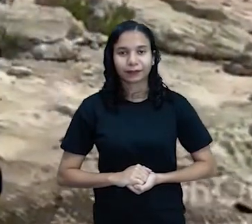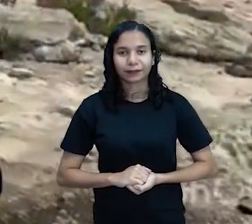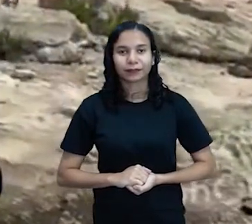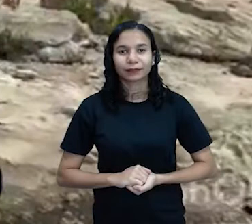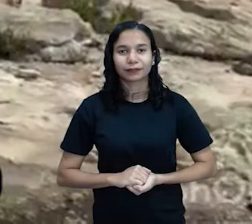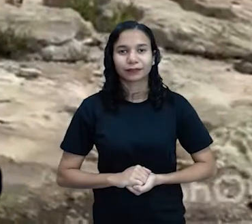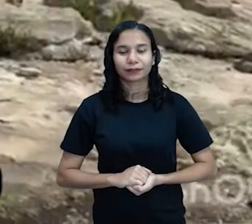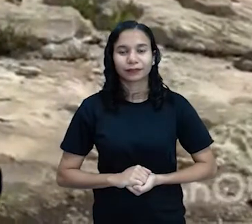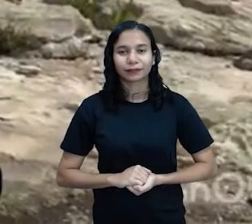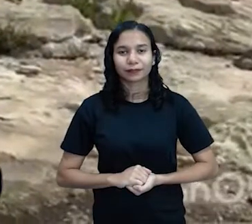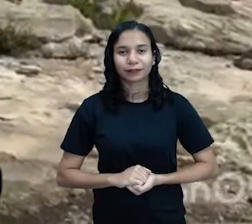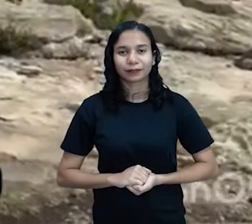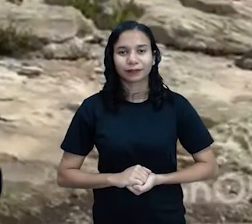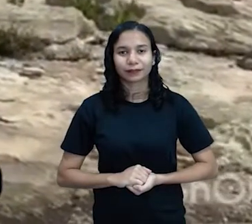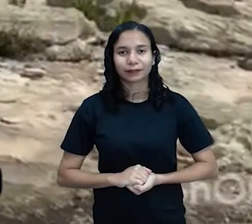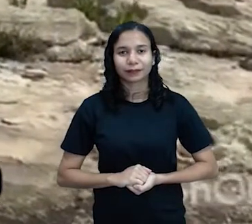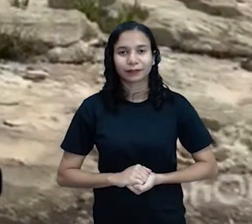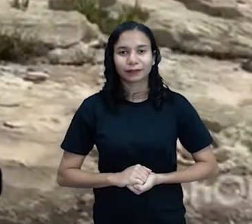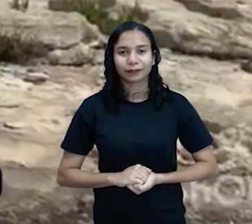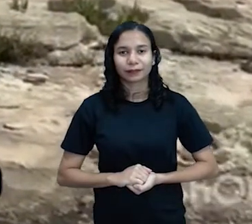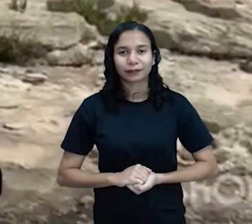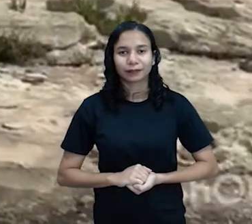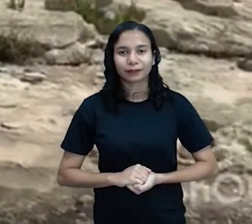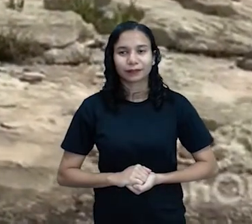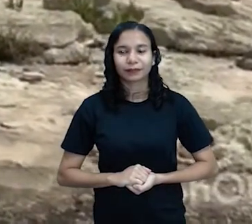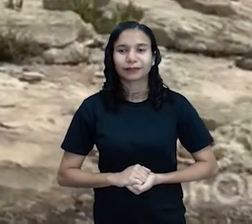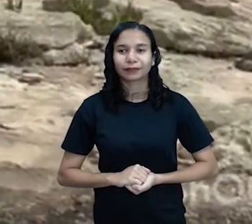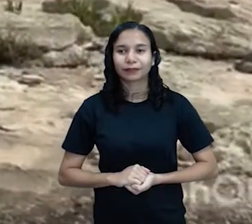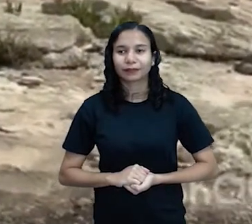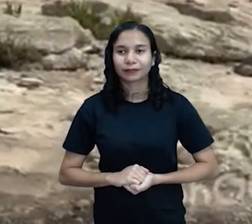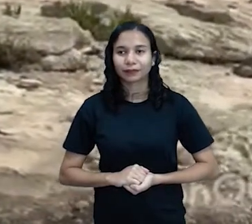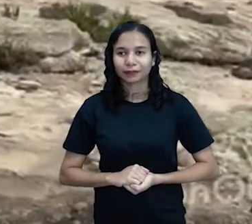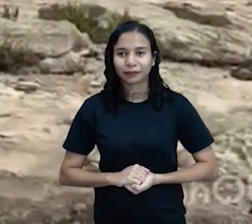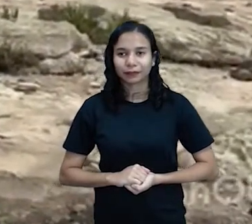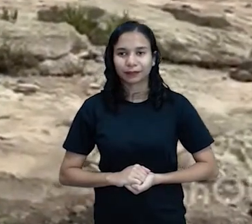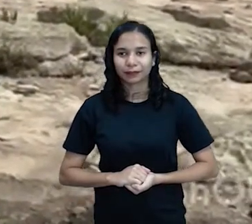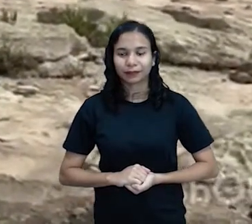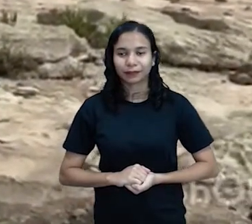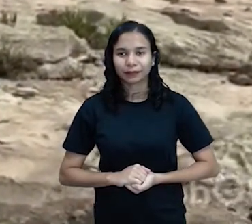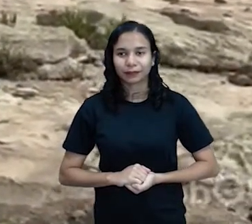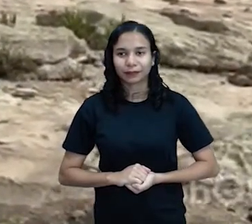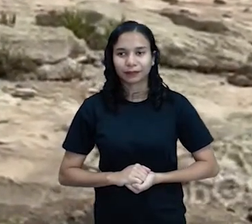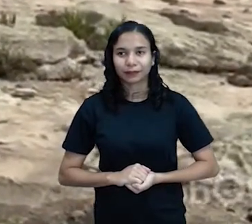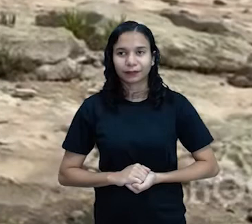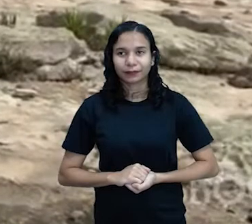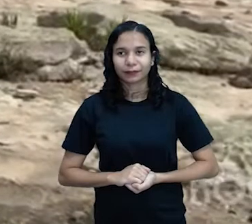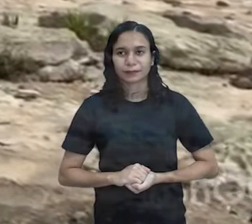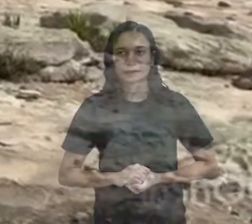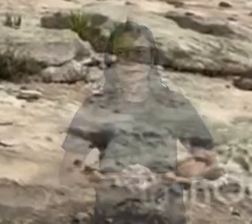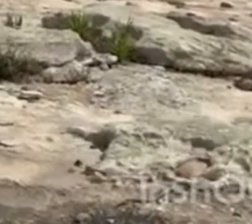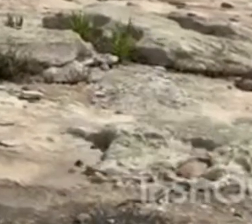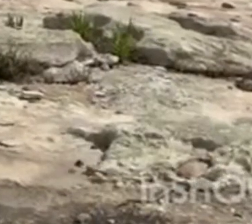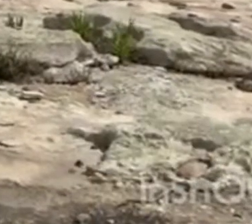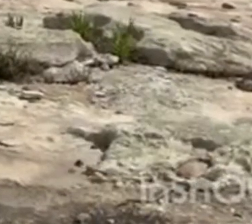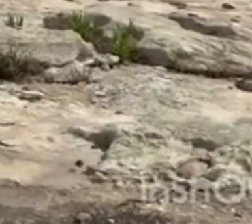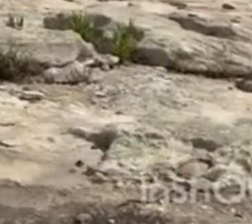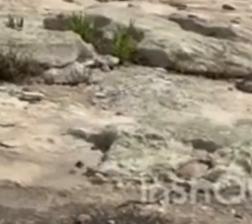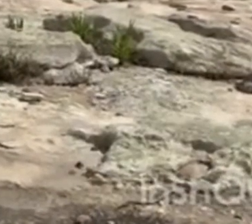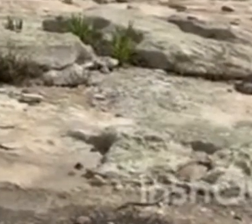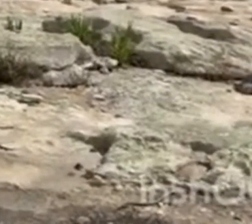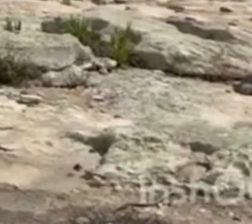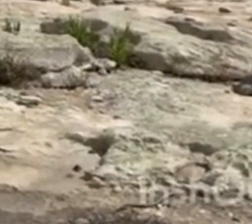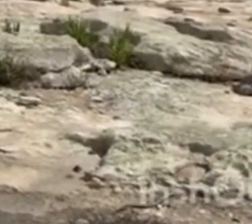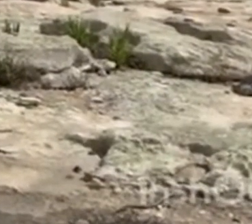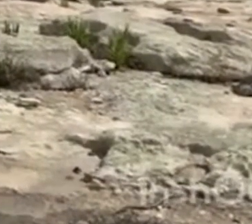Nossa Alagoinha fica no agreste pernambucano. Essa cidade pacata, distante do oceano, se assustou